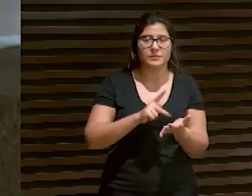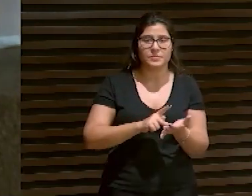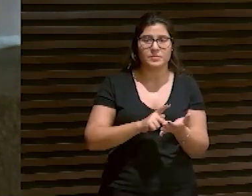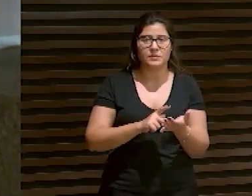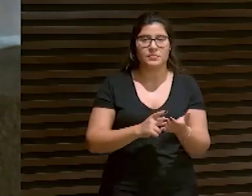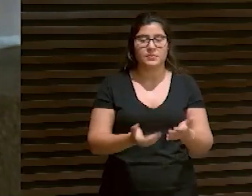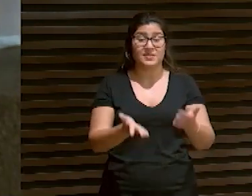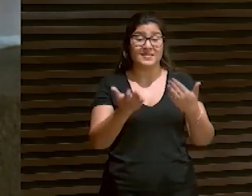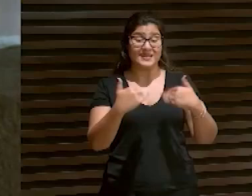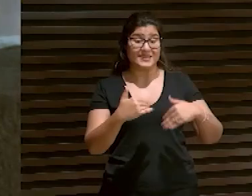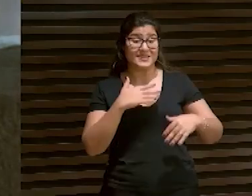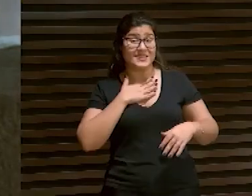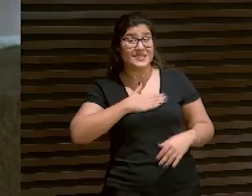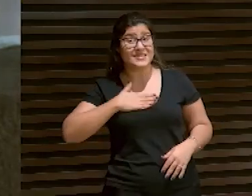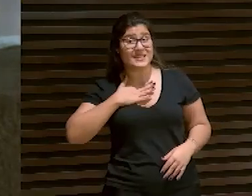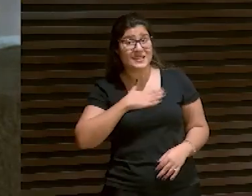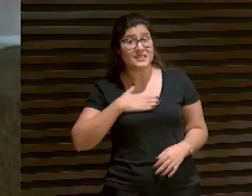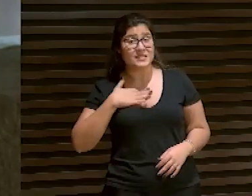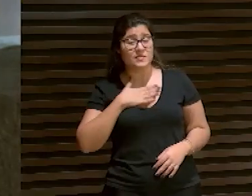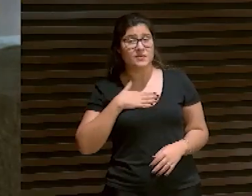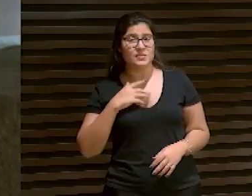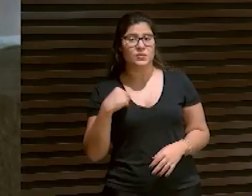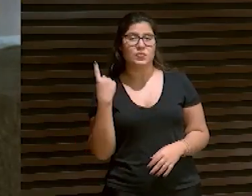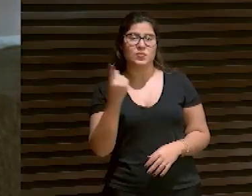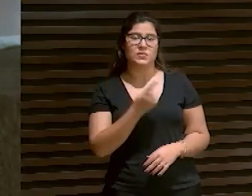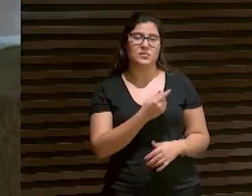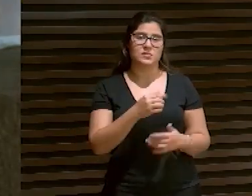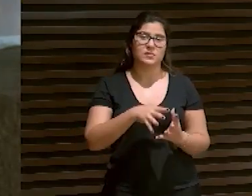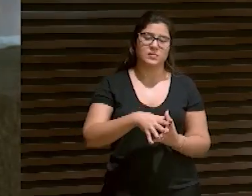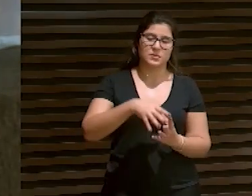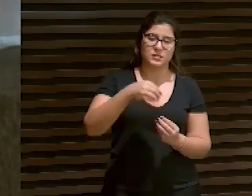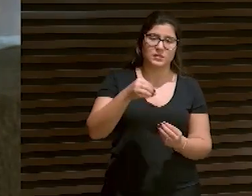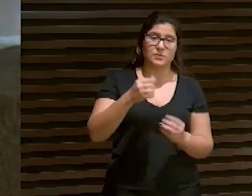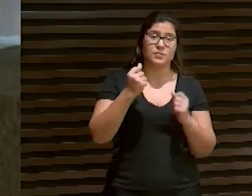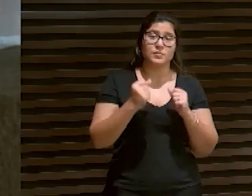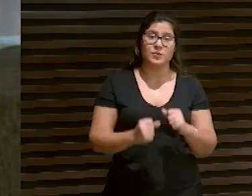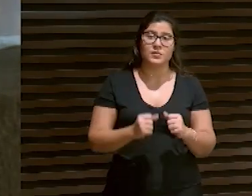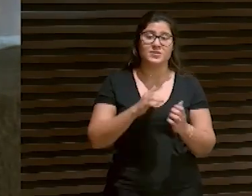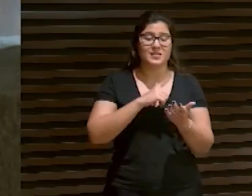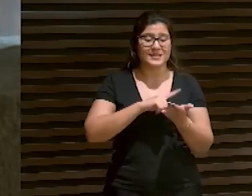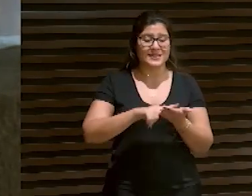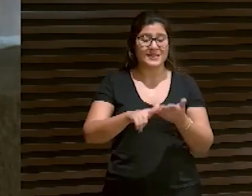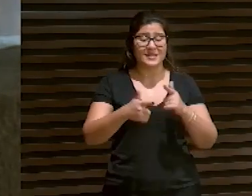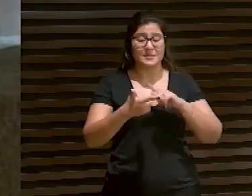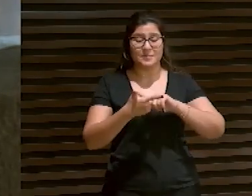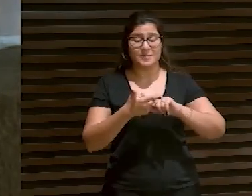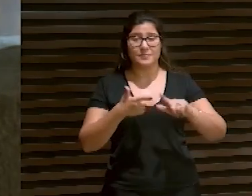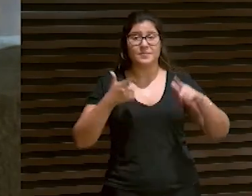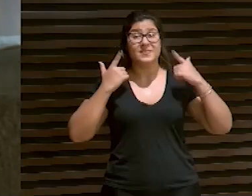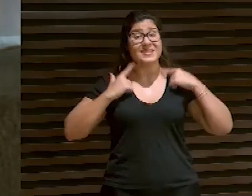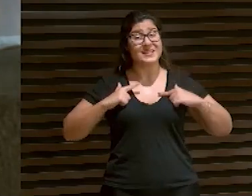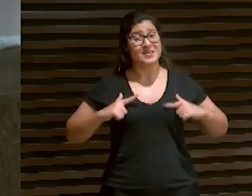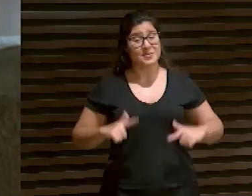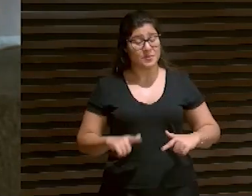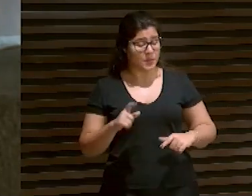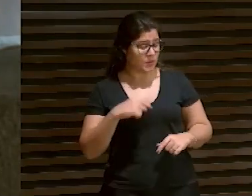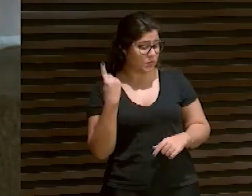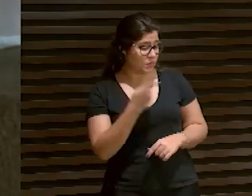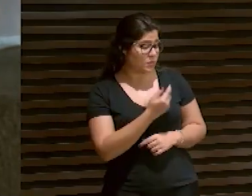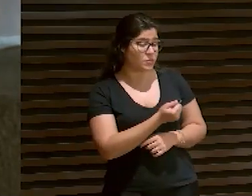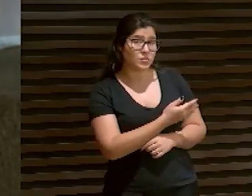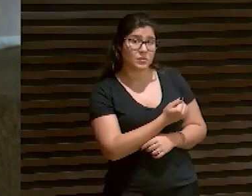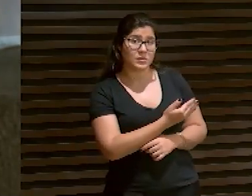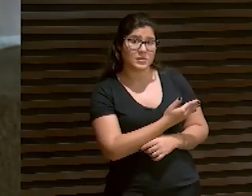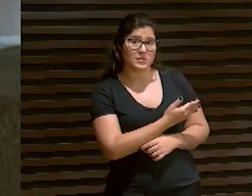trazer satisfação às nossas almas, que pode limpar o nosso coração, que pode corrigir os